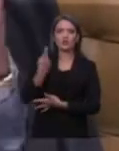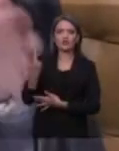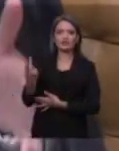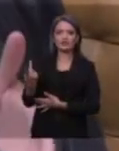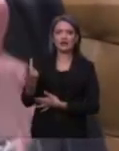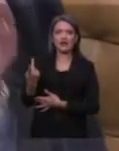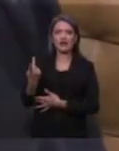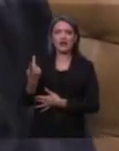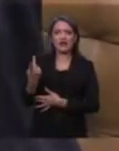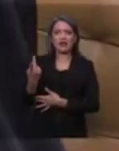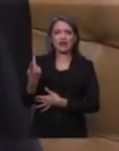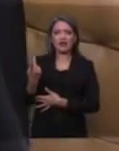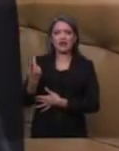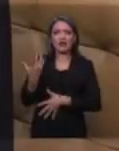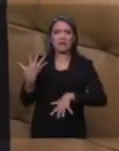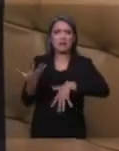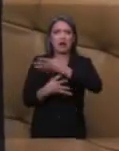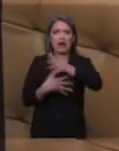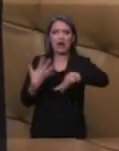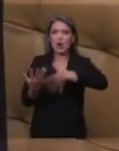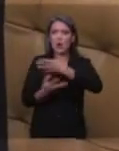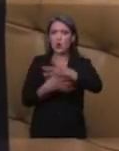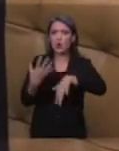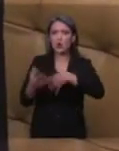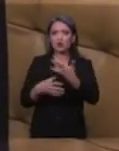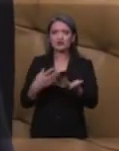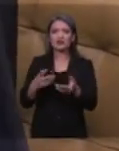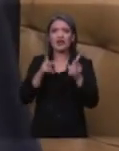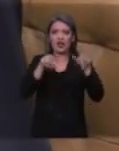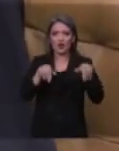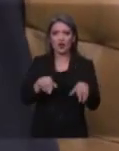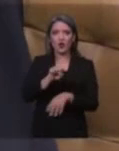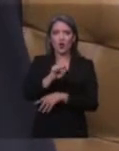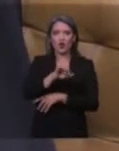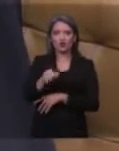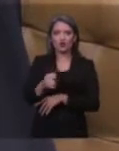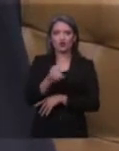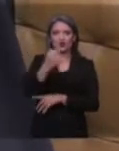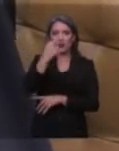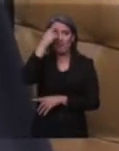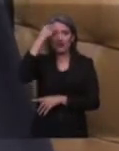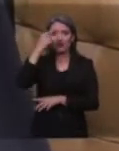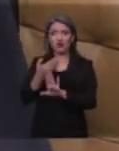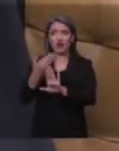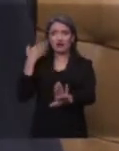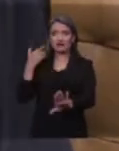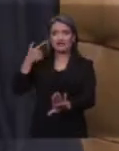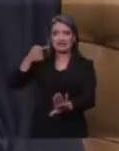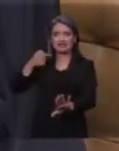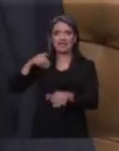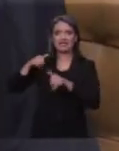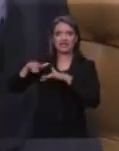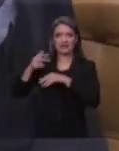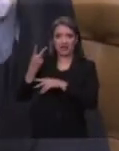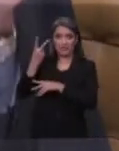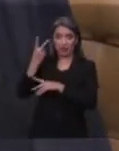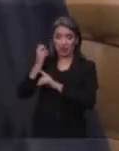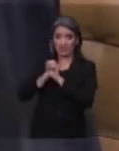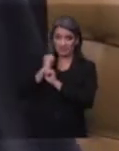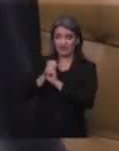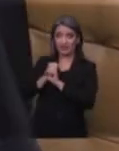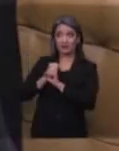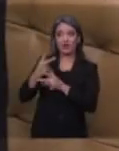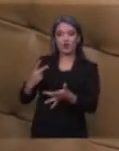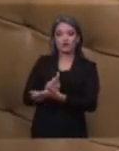a arruaça que se transformou o 8 de janeiro. Nós sabemos disso, o ministro Fux viveu essa